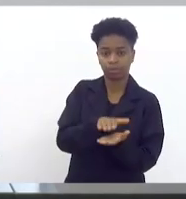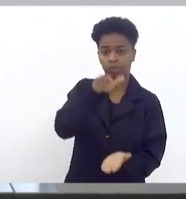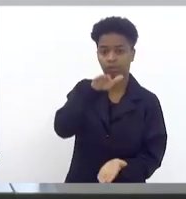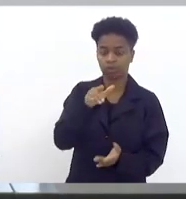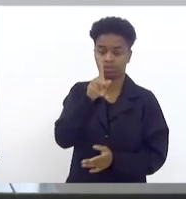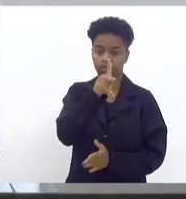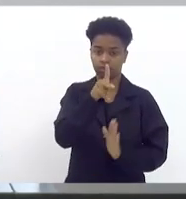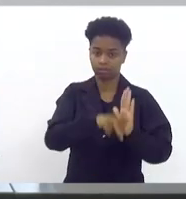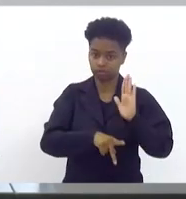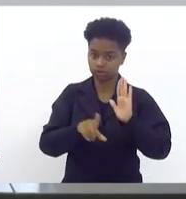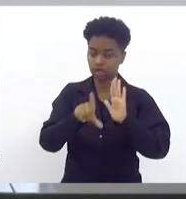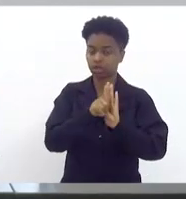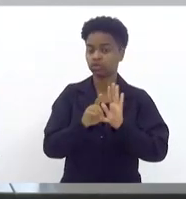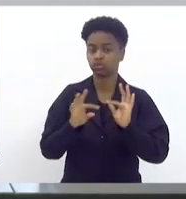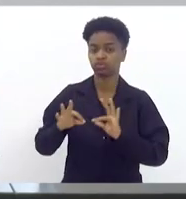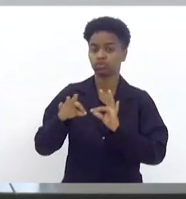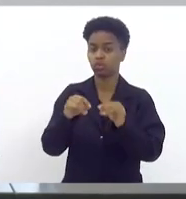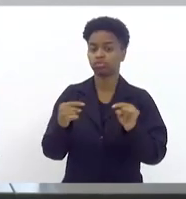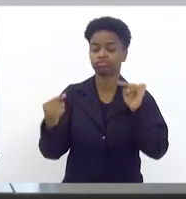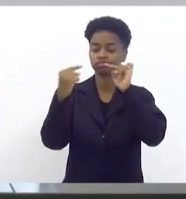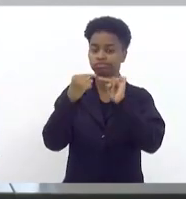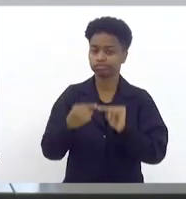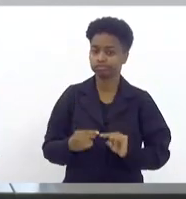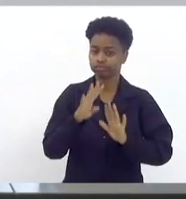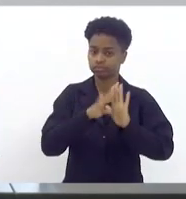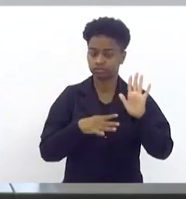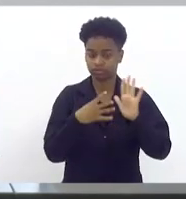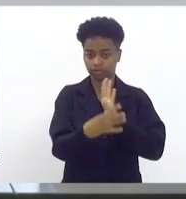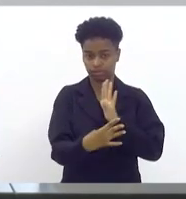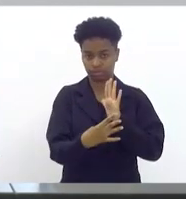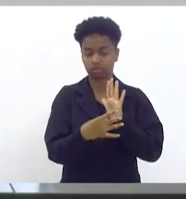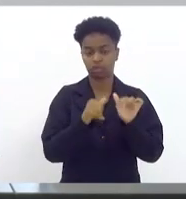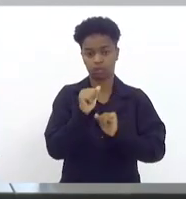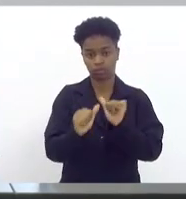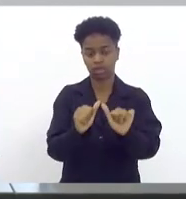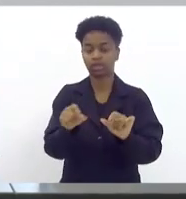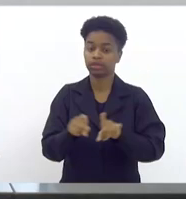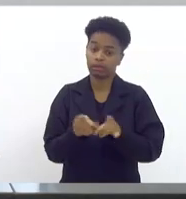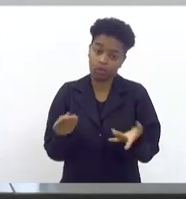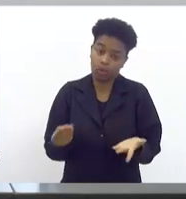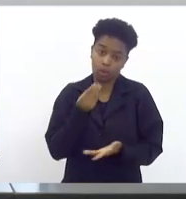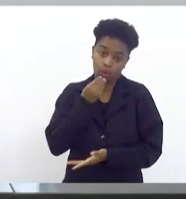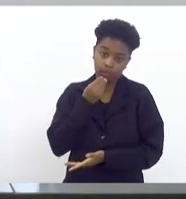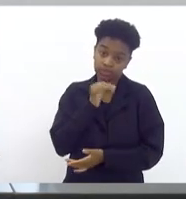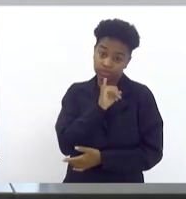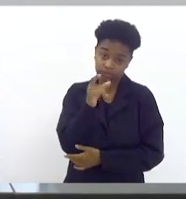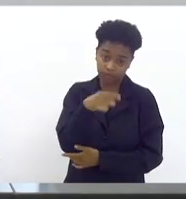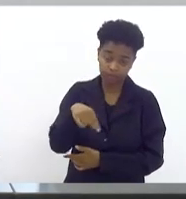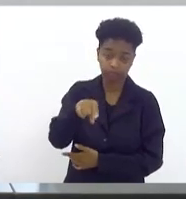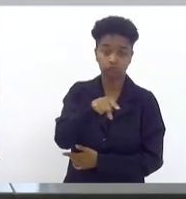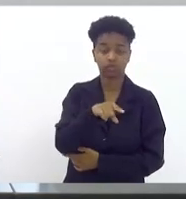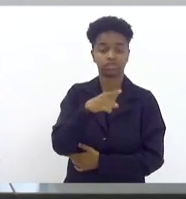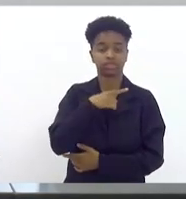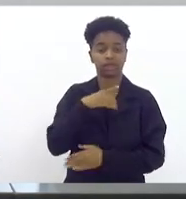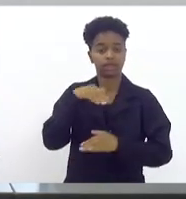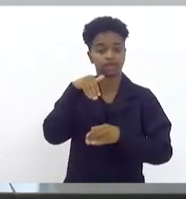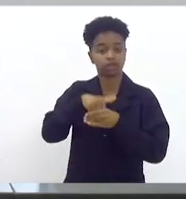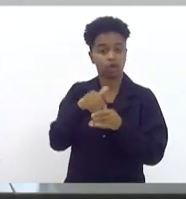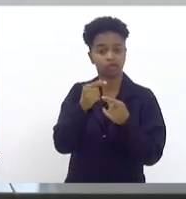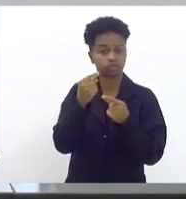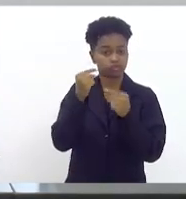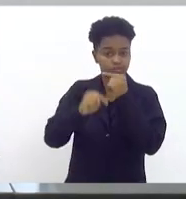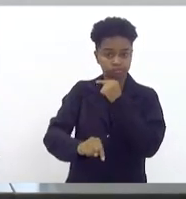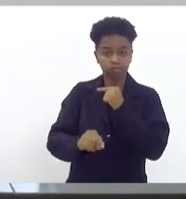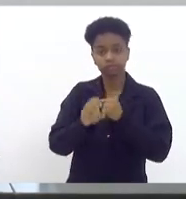projetos relacionados às alterações de calendário. E aí, por óbvio, se algum deputado tiver algum voto